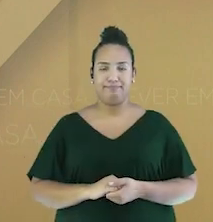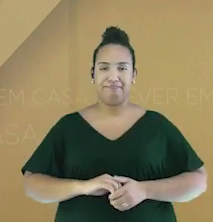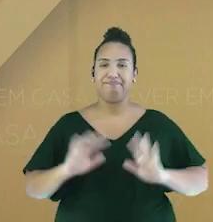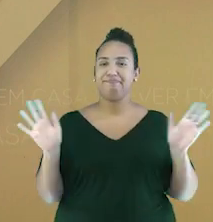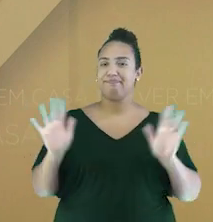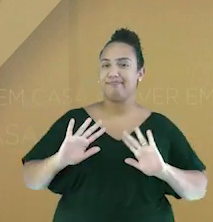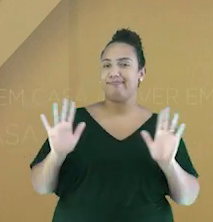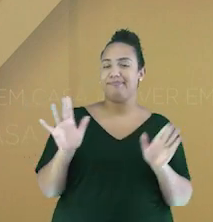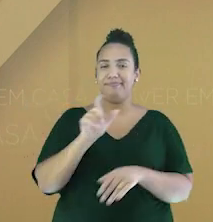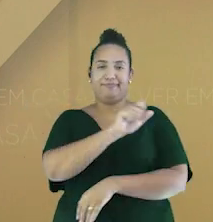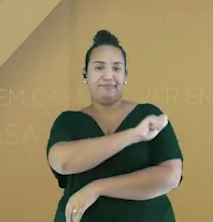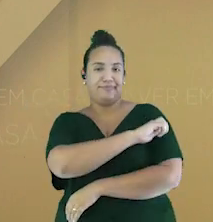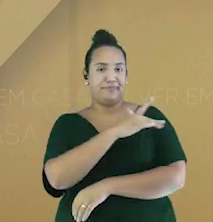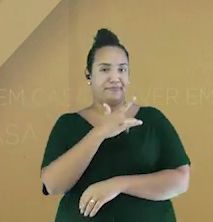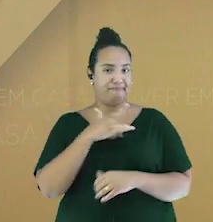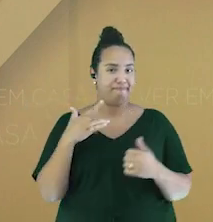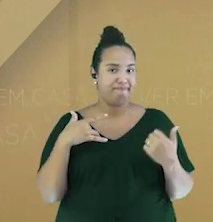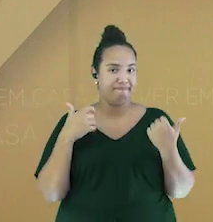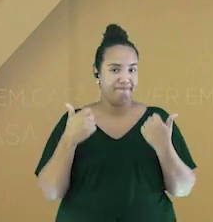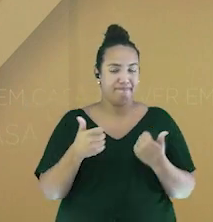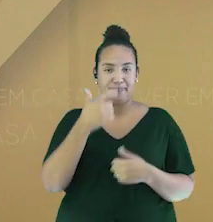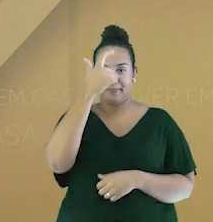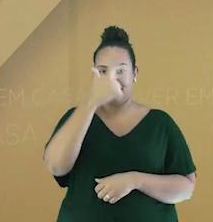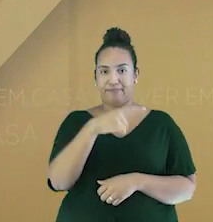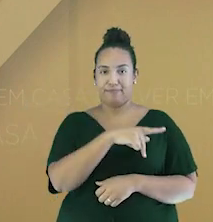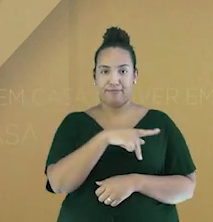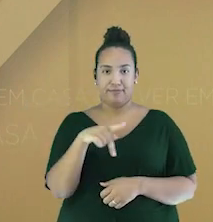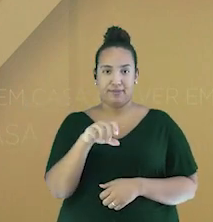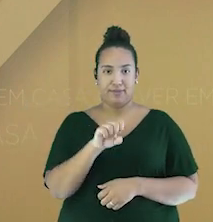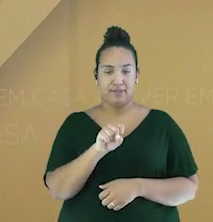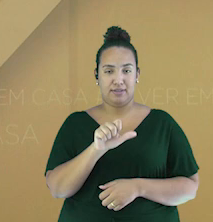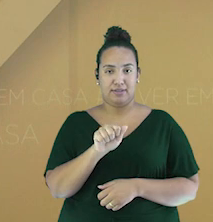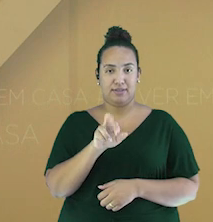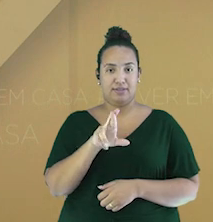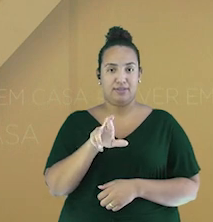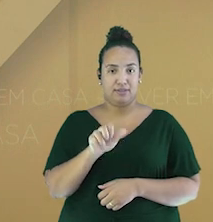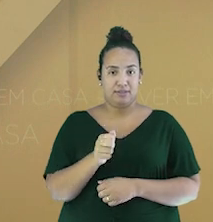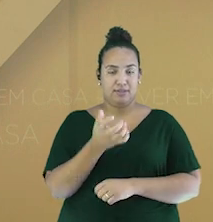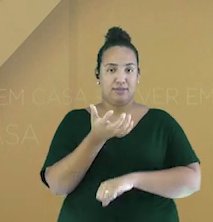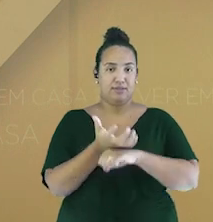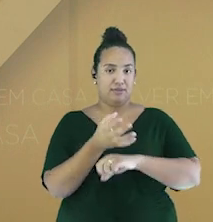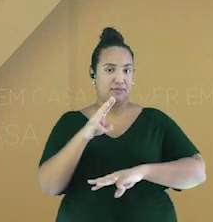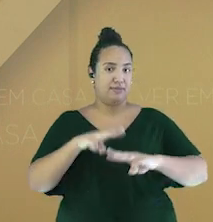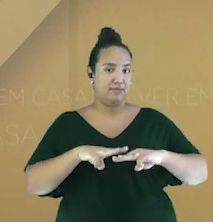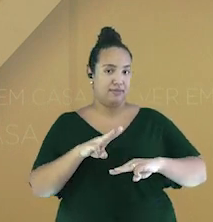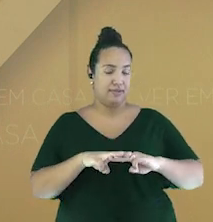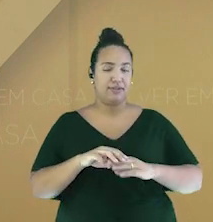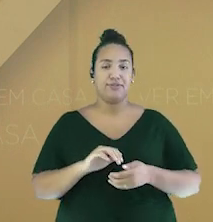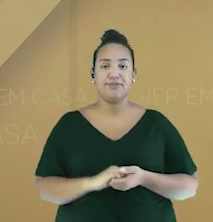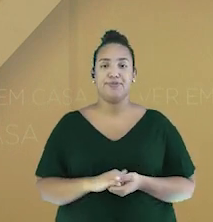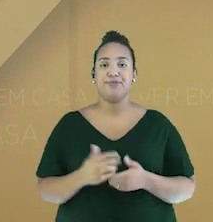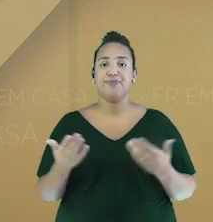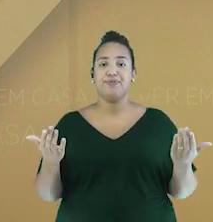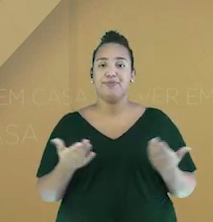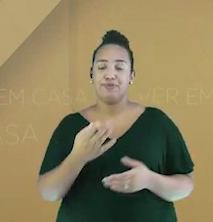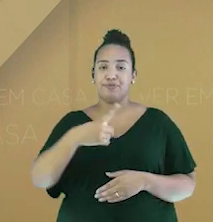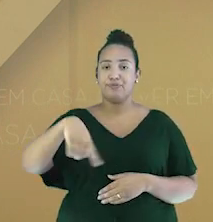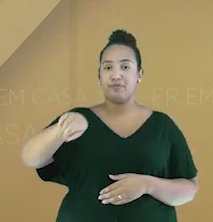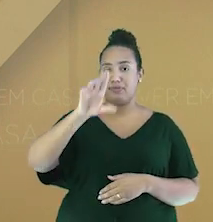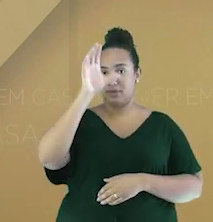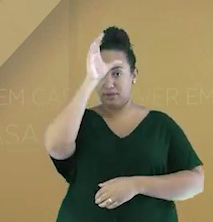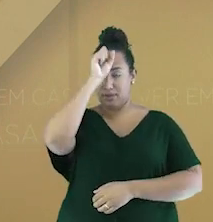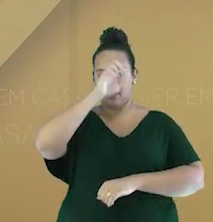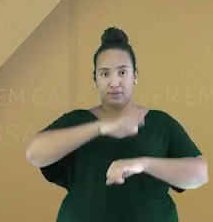Olá, estudantes! Tudo bem com vocês? Eu sou a professora Sara Ribeiro, de Matemática. Juntos, hoje vamos aprender um pouco